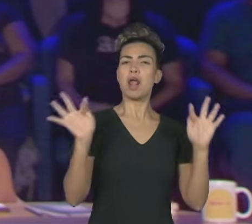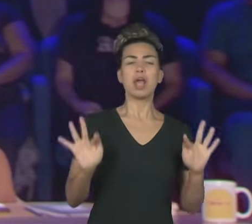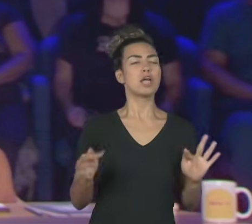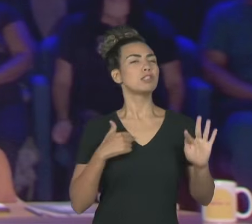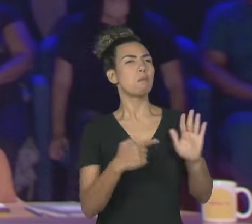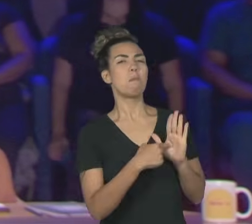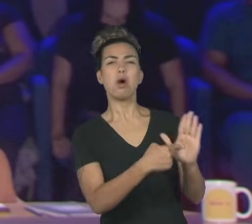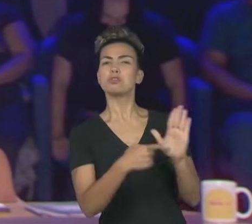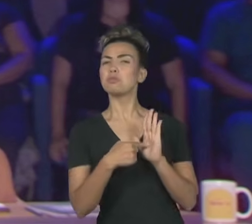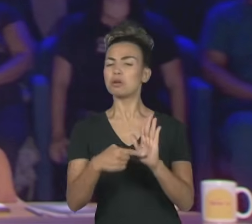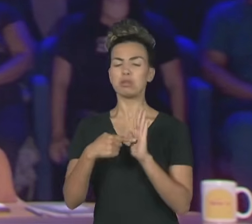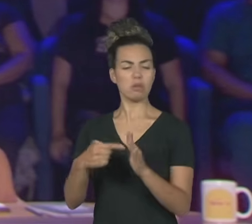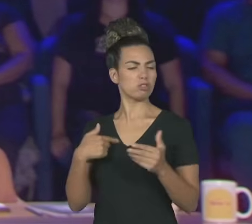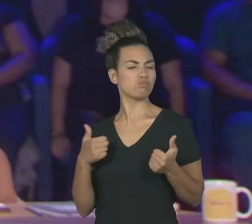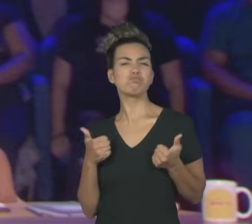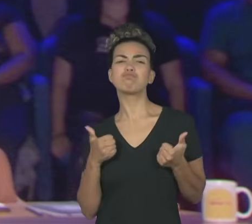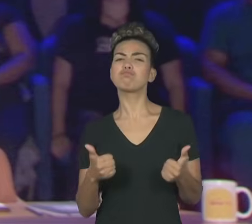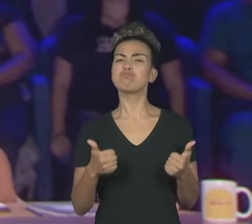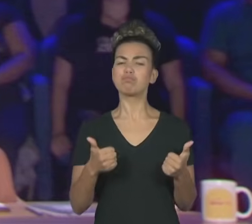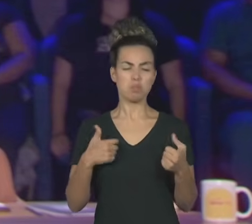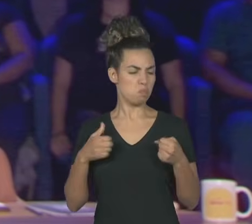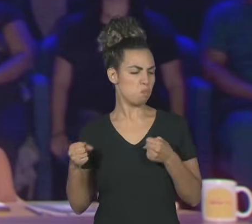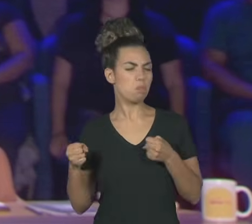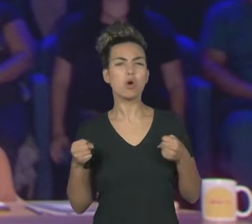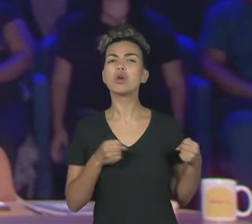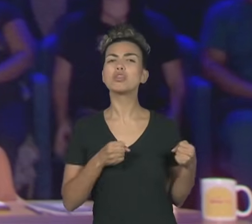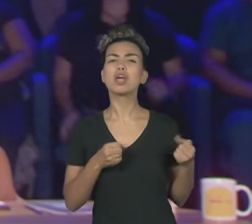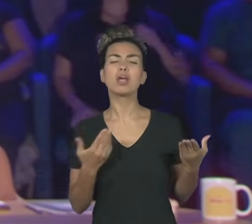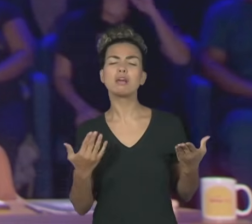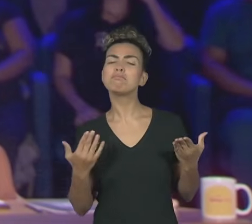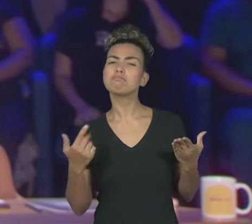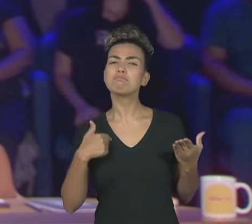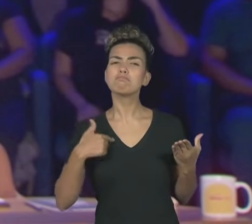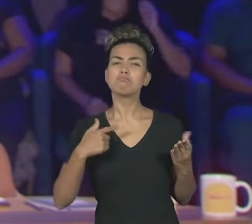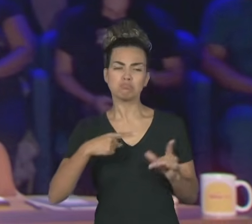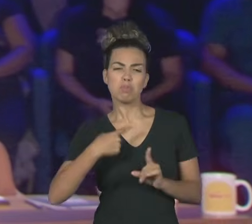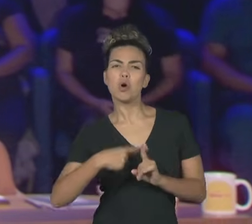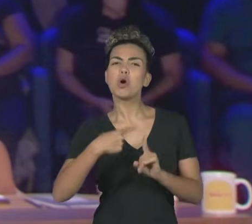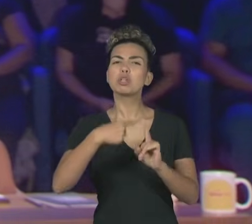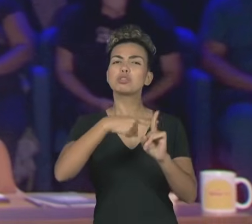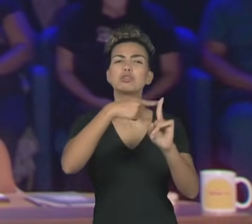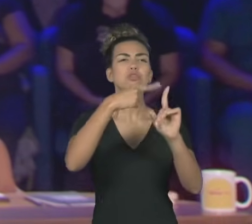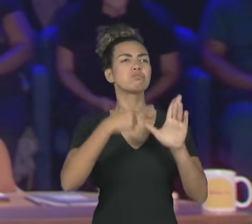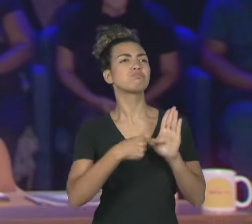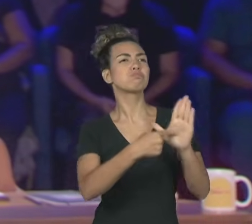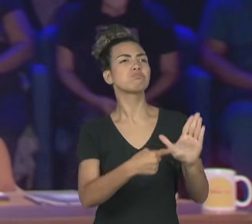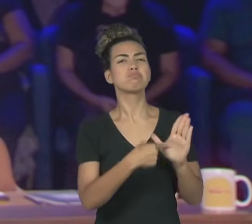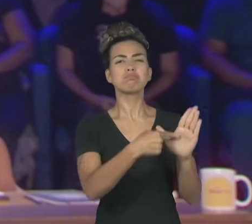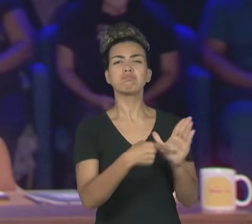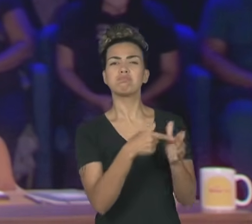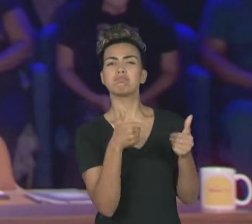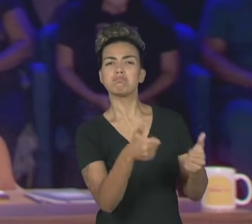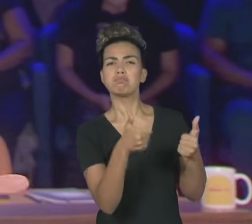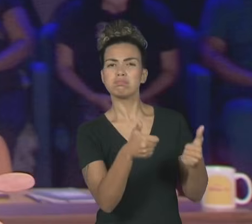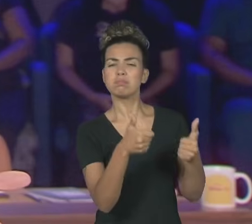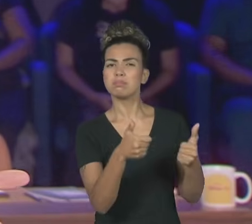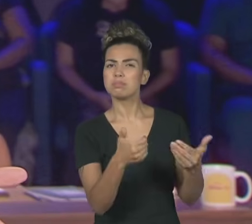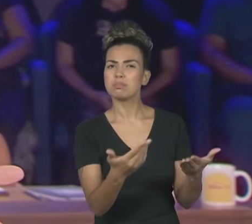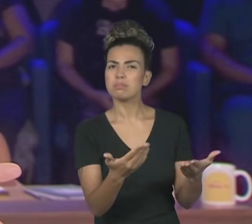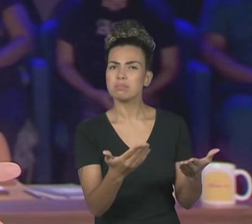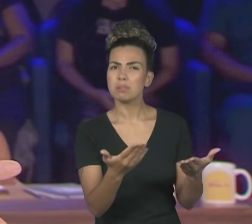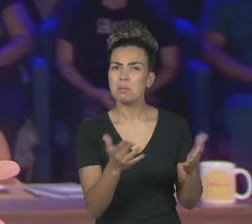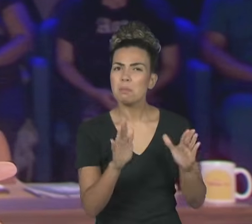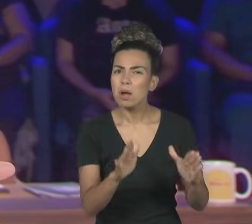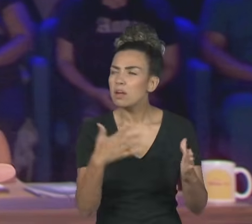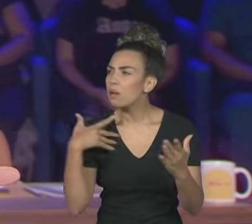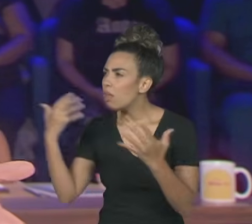mostrar poder, de mostrar relevância e de esconder as fragilidades. Esconder